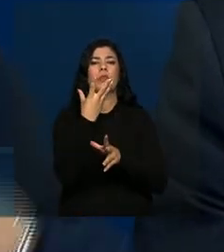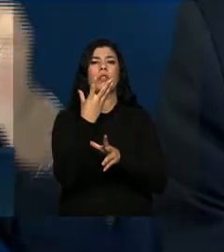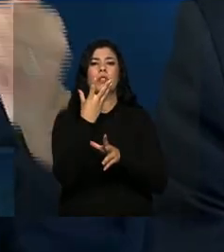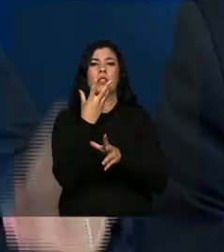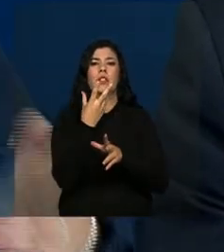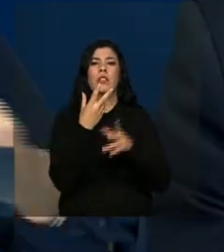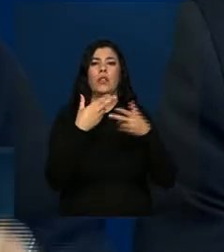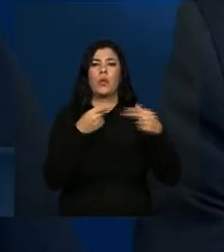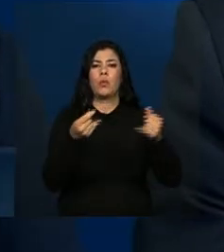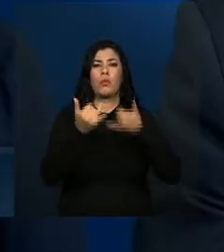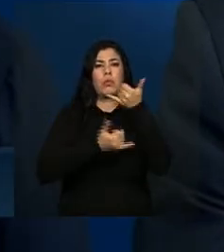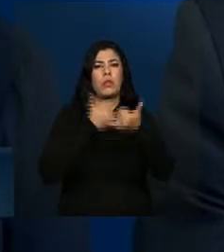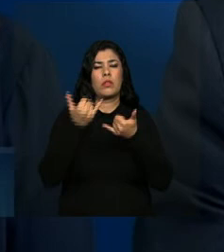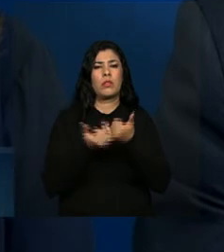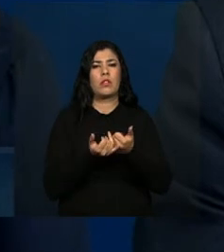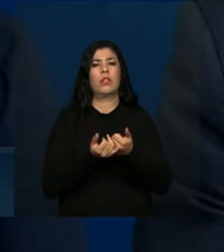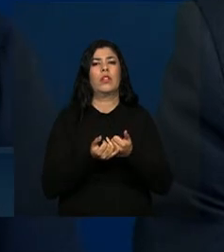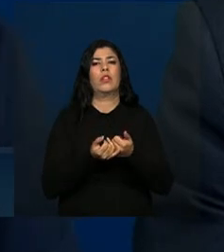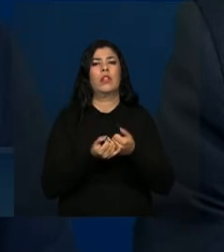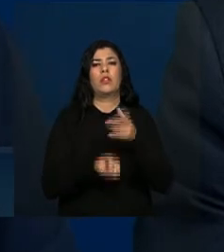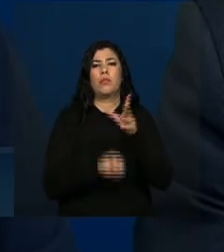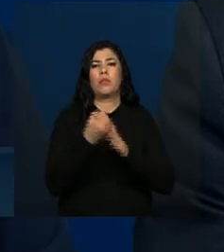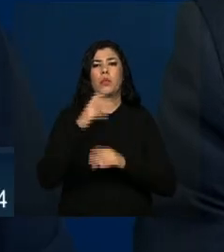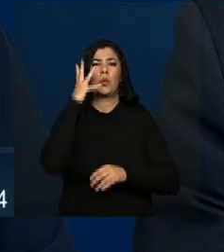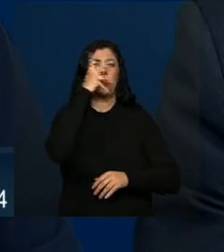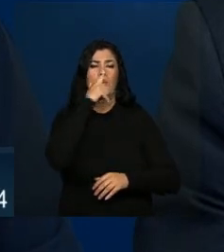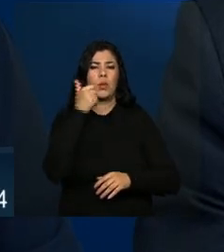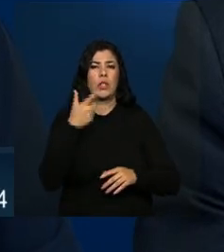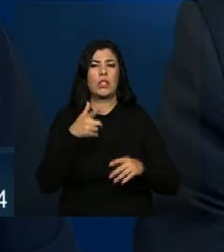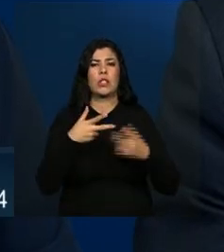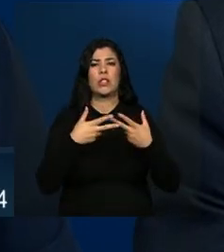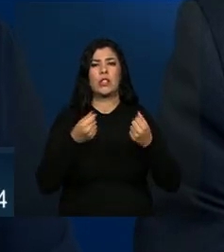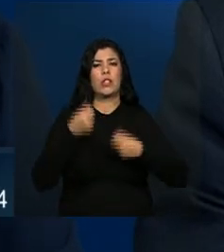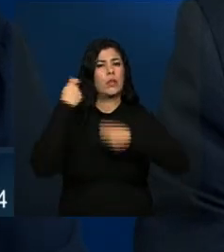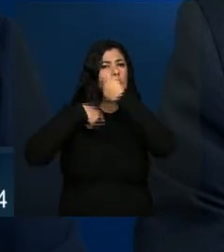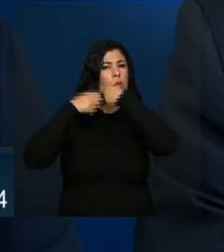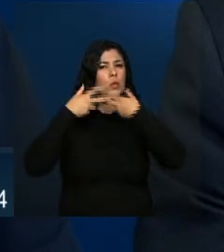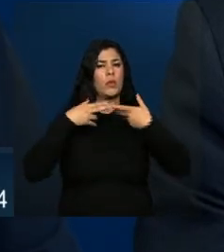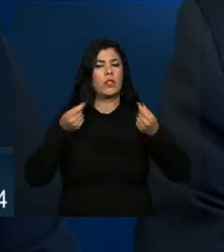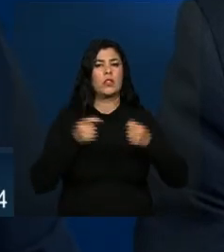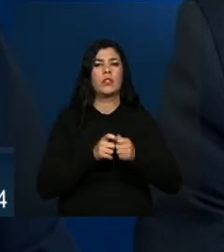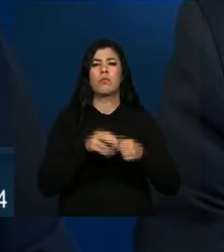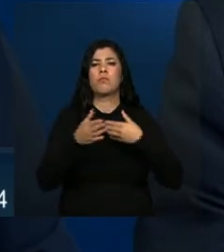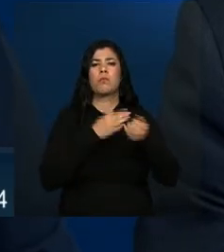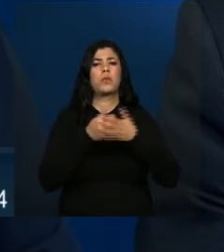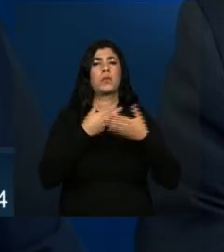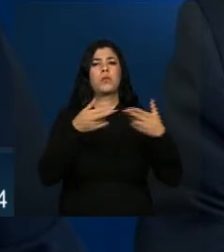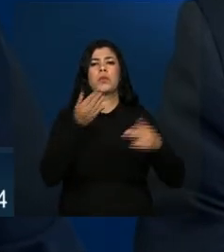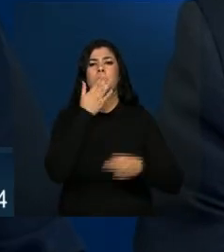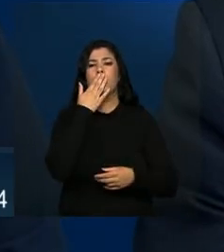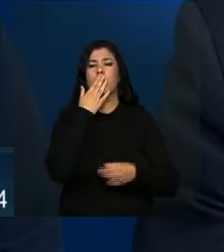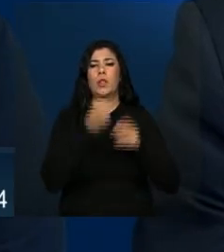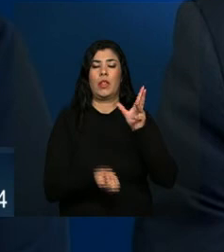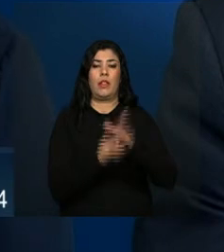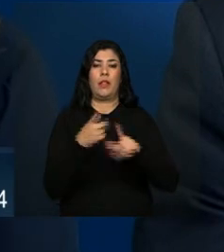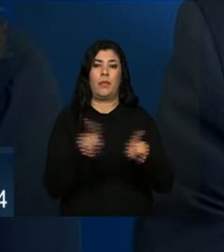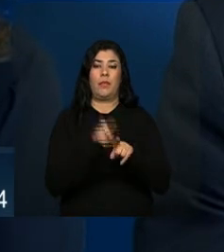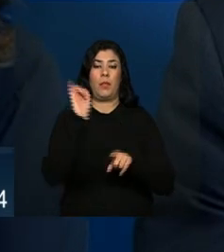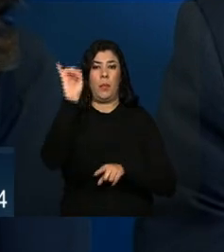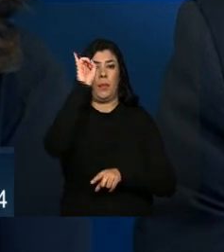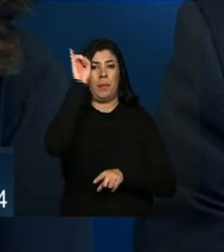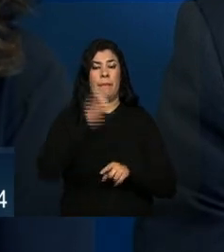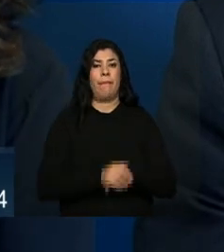brinquedos de cosméticos e de qualquer outro produto que seja comercializado no nosso país é